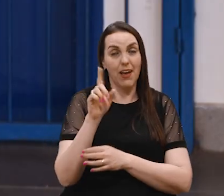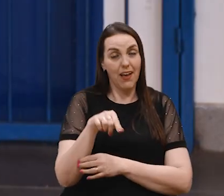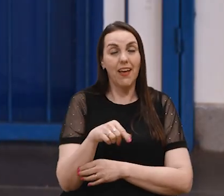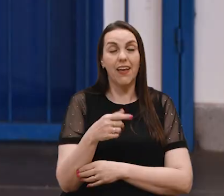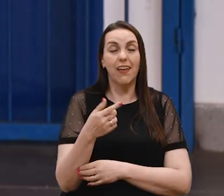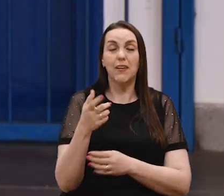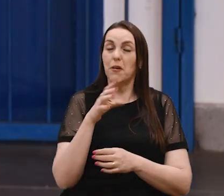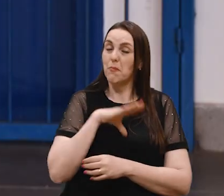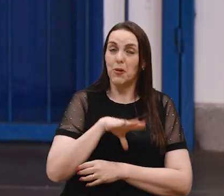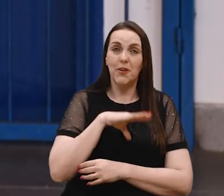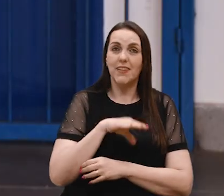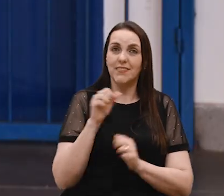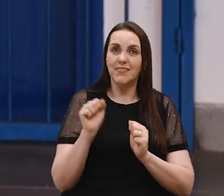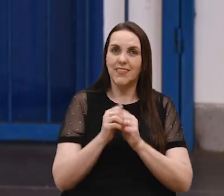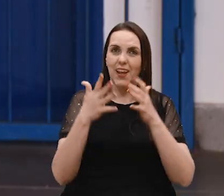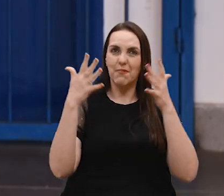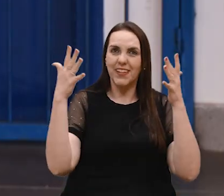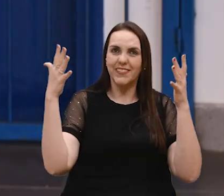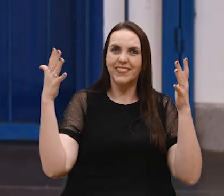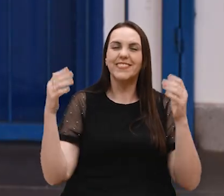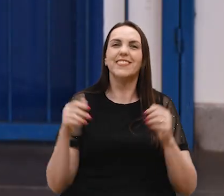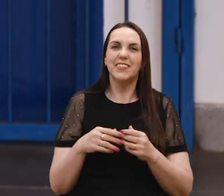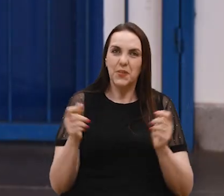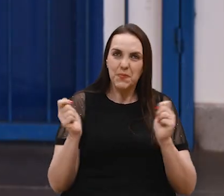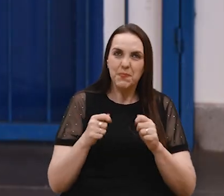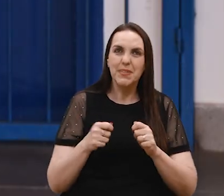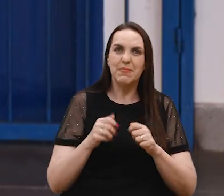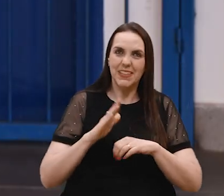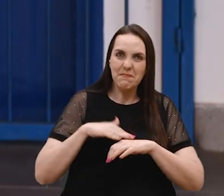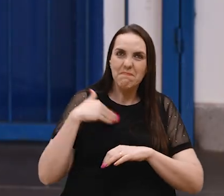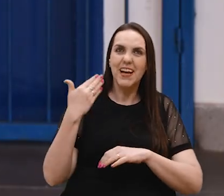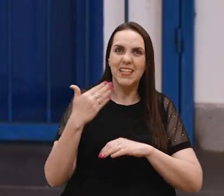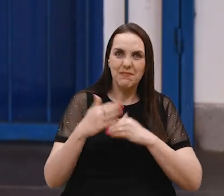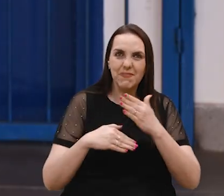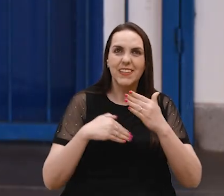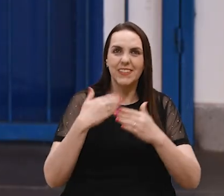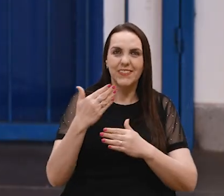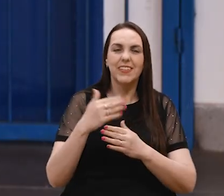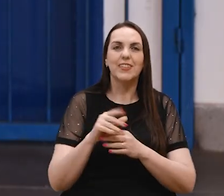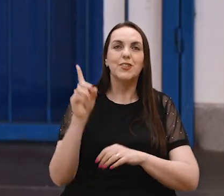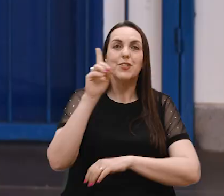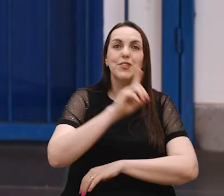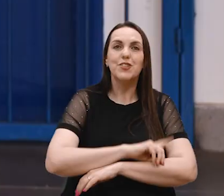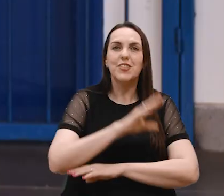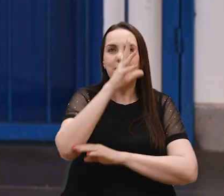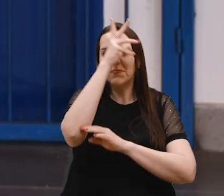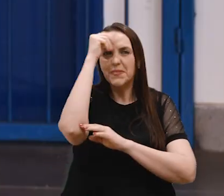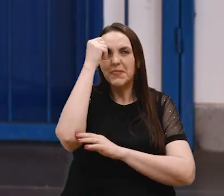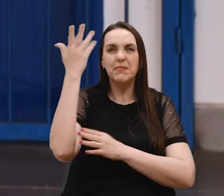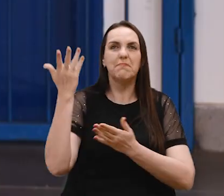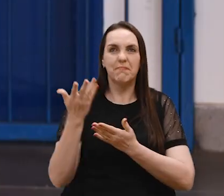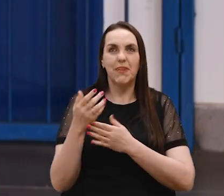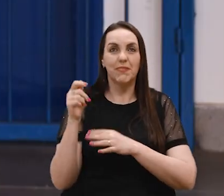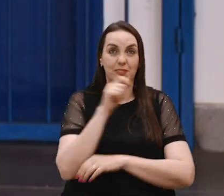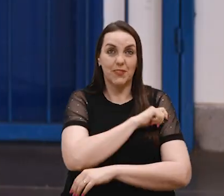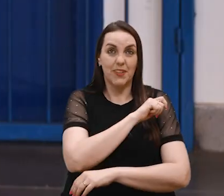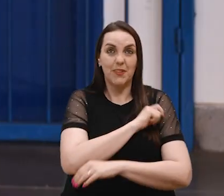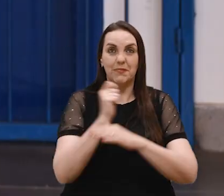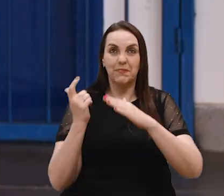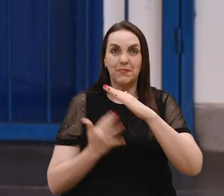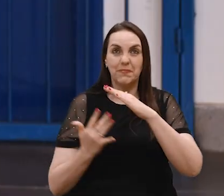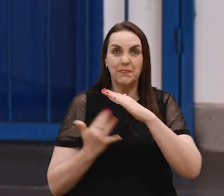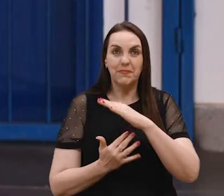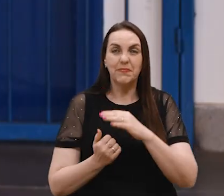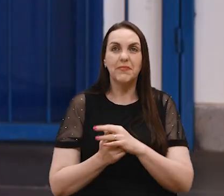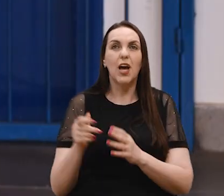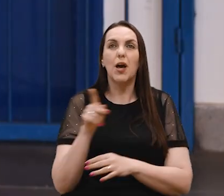espanhol, no português, celebrar. Então, que a gente possa celebrar cada vez mais o Dia Municipal do Estudante Imigrante. E eu quero saber